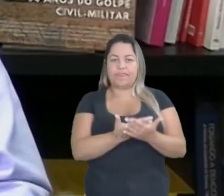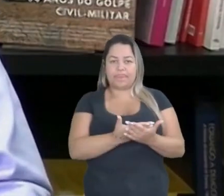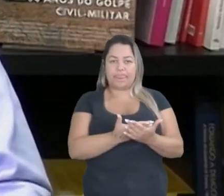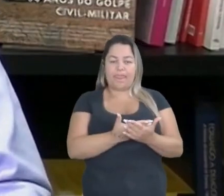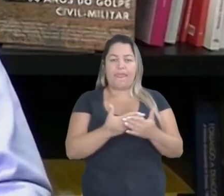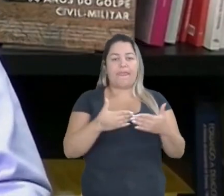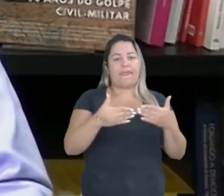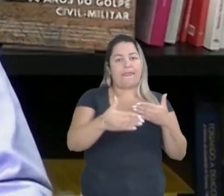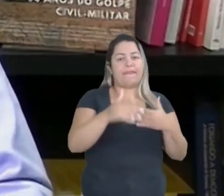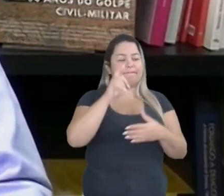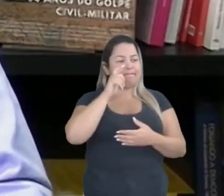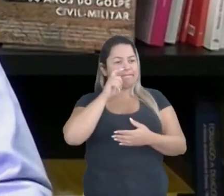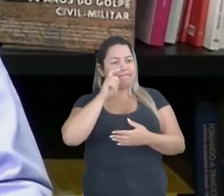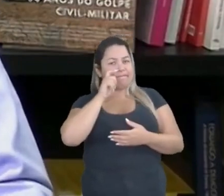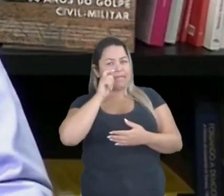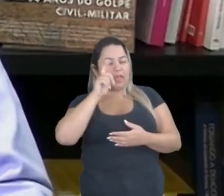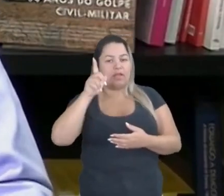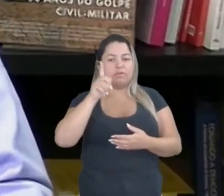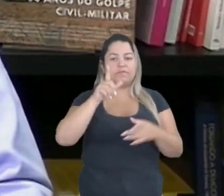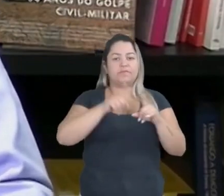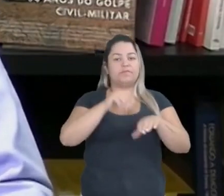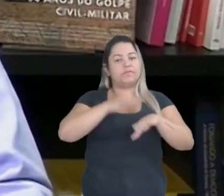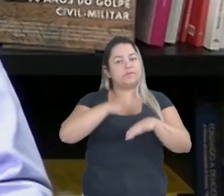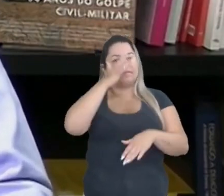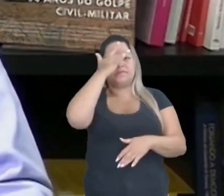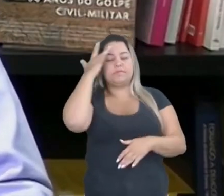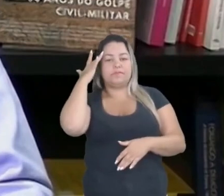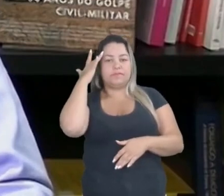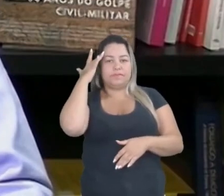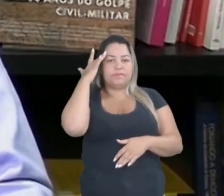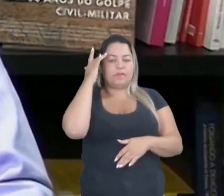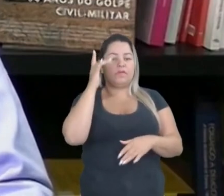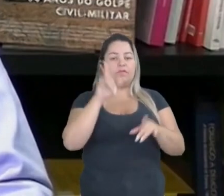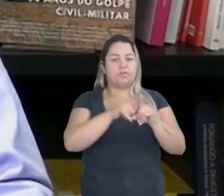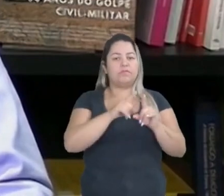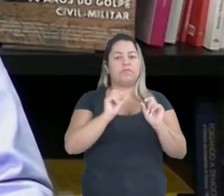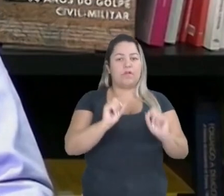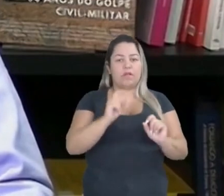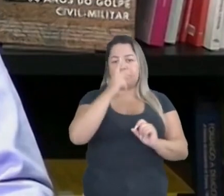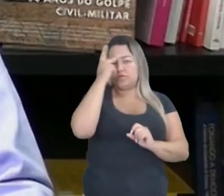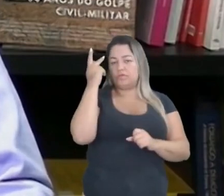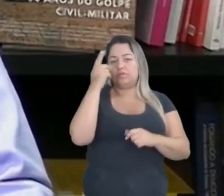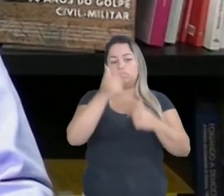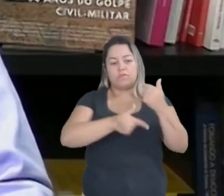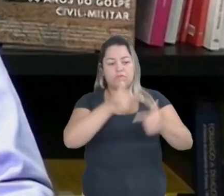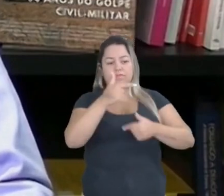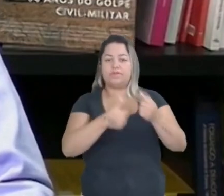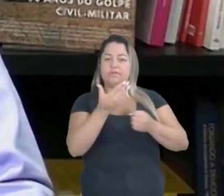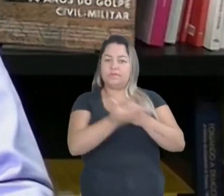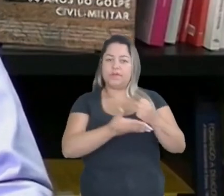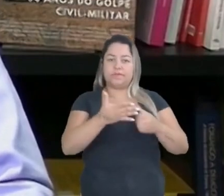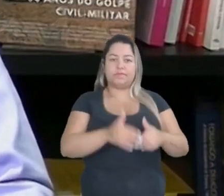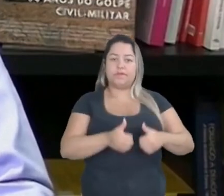importante e quer despertar em mais gente essa causa, você criou as condições para fazer um trabalho de base. E fica muito